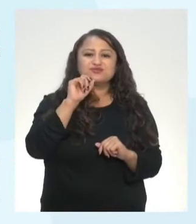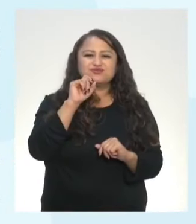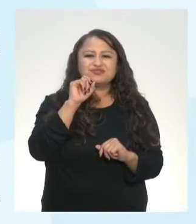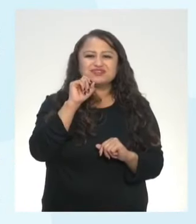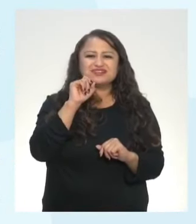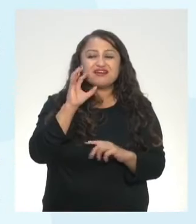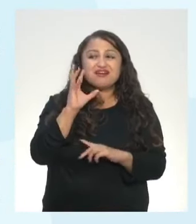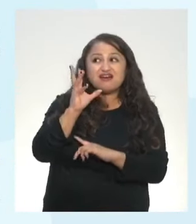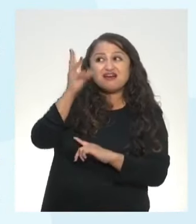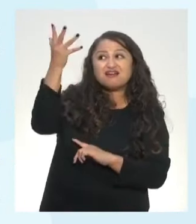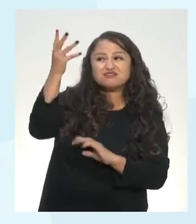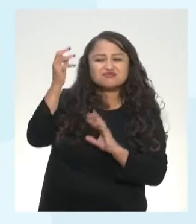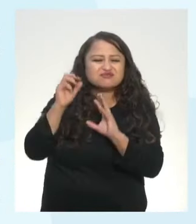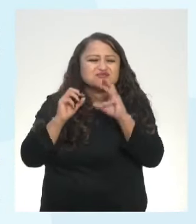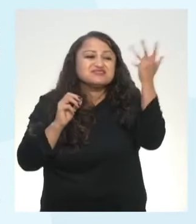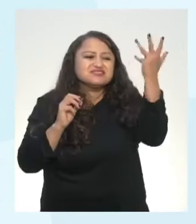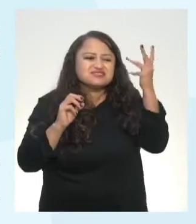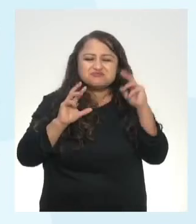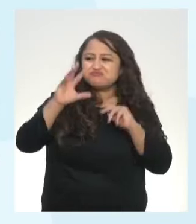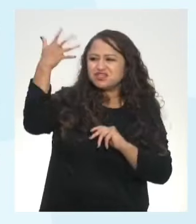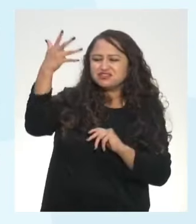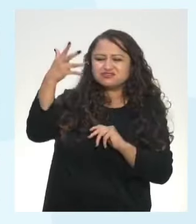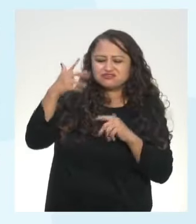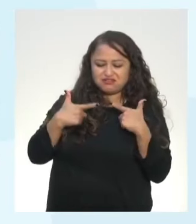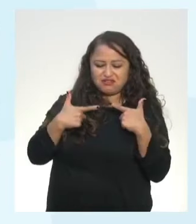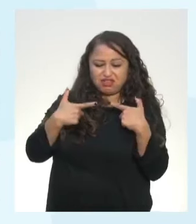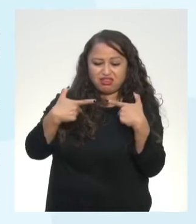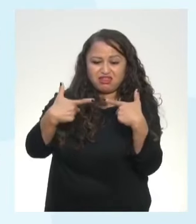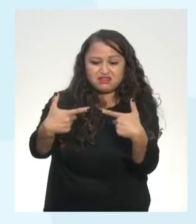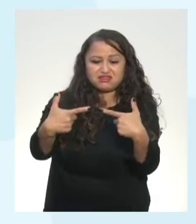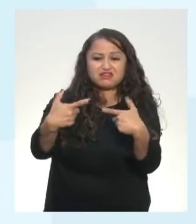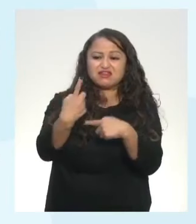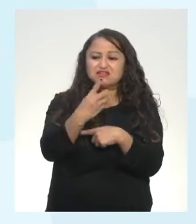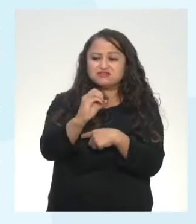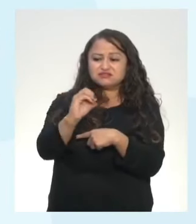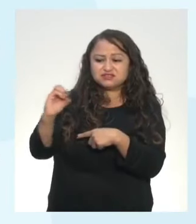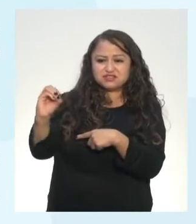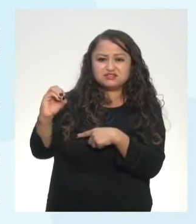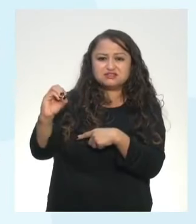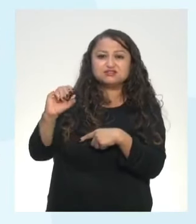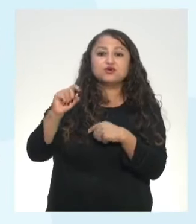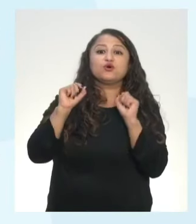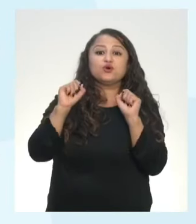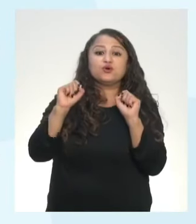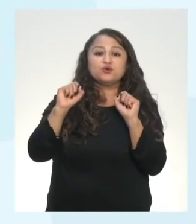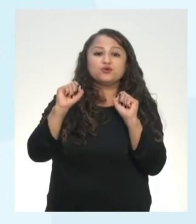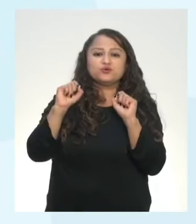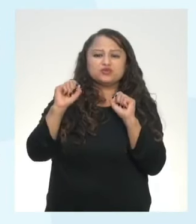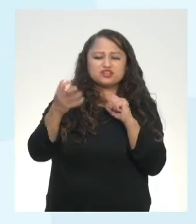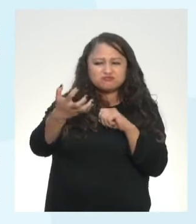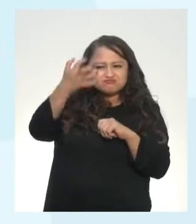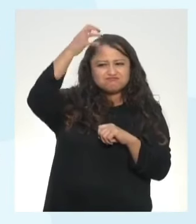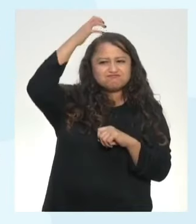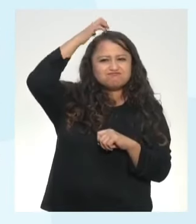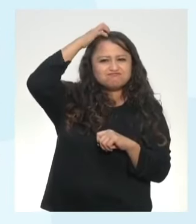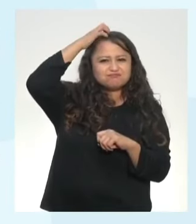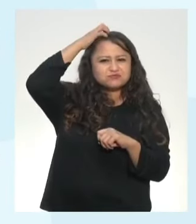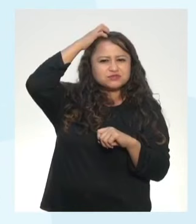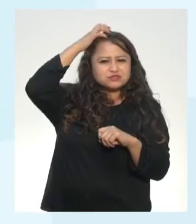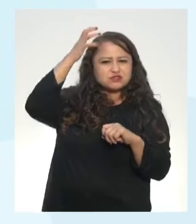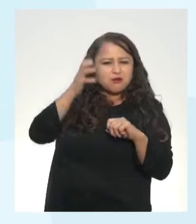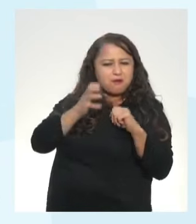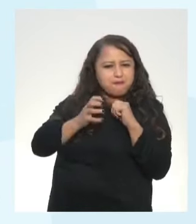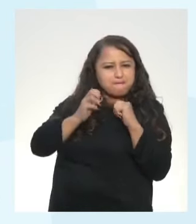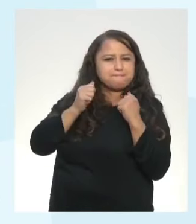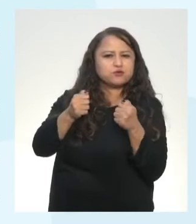né, dessa Guerra dos 100 Anos e desse processo de empoderamento do rei, né? Então, como eu estava falando para